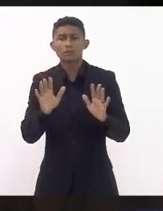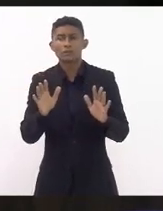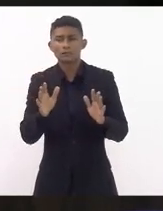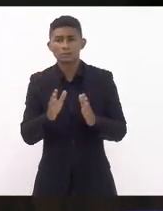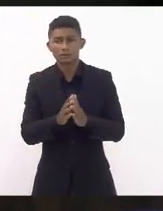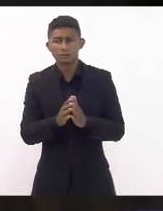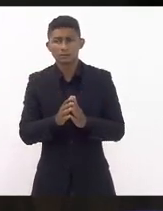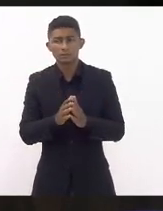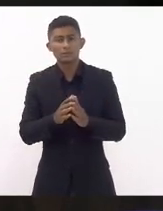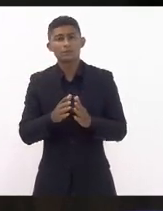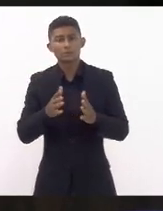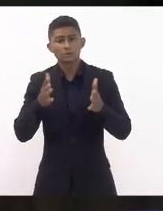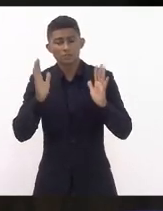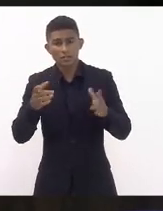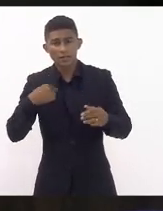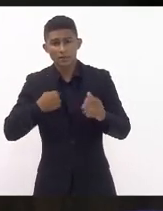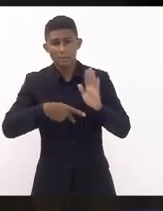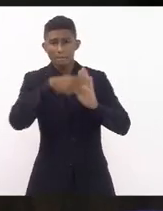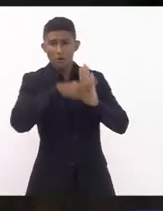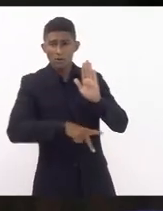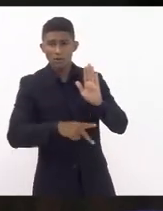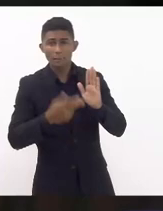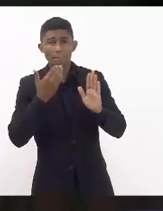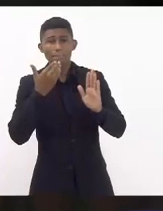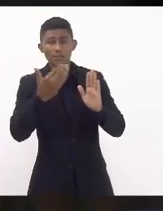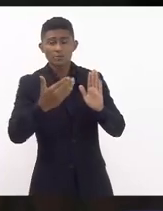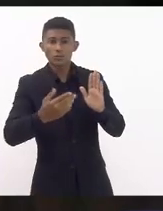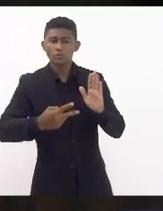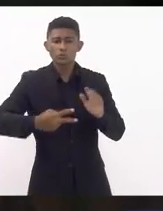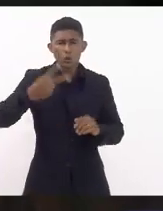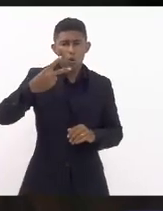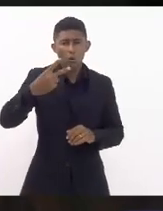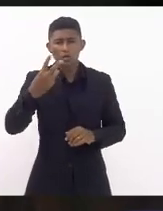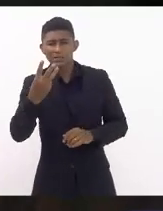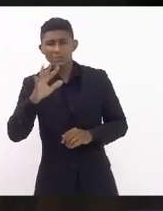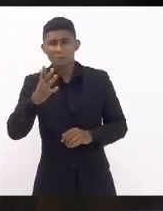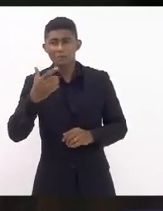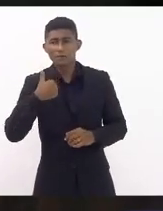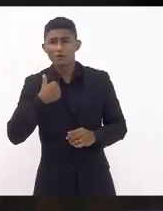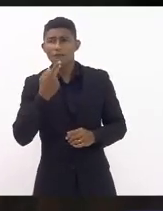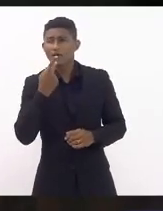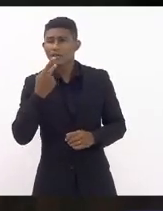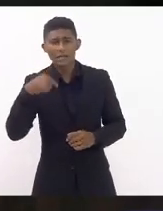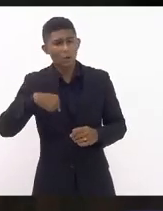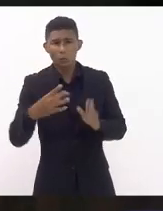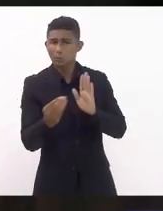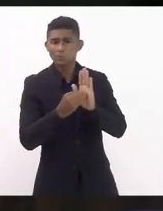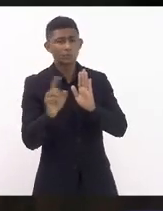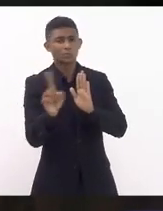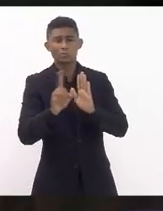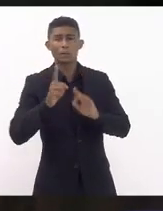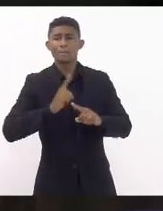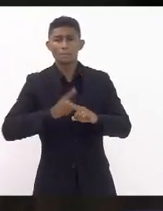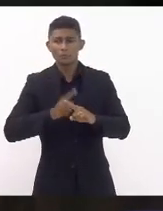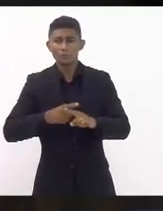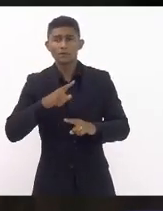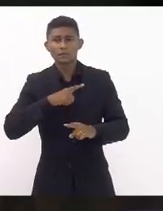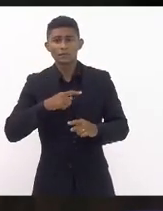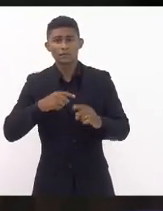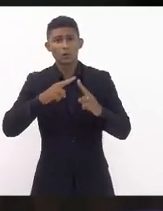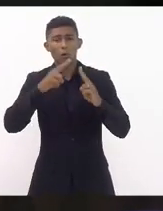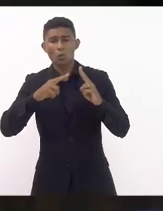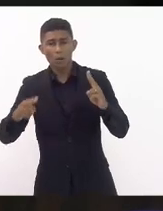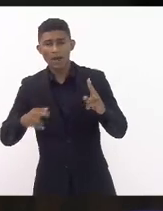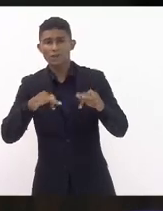aqui de cor dois ou três projetos que me pediram que eu não vou... Não, falei que não ia trazer e não vou trazer. Tem o fim da UERJ, é o fim